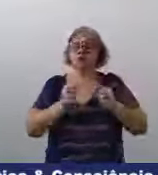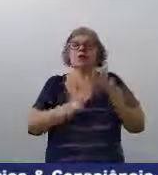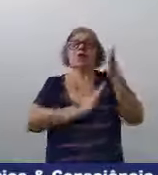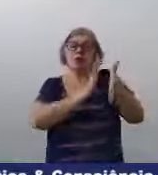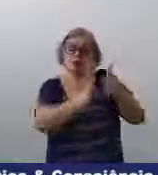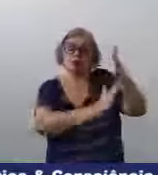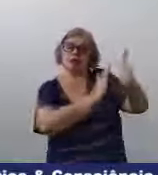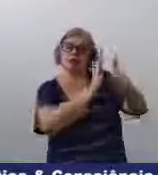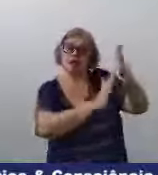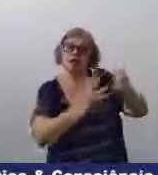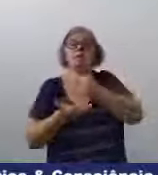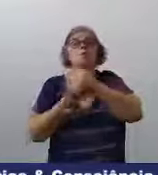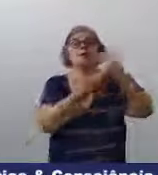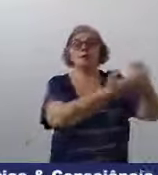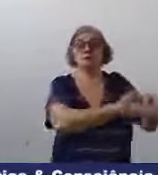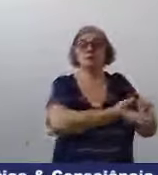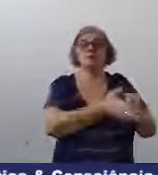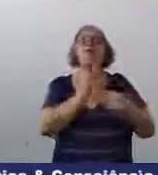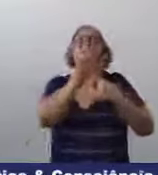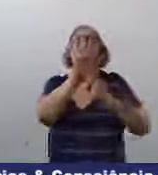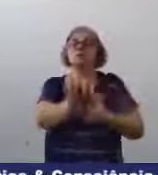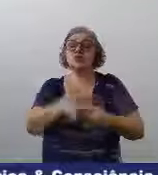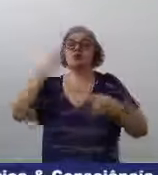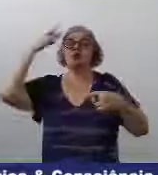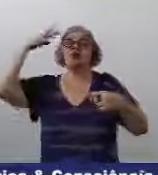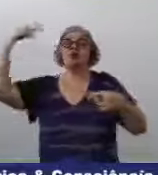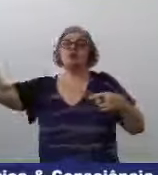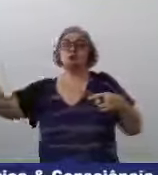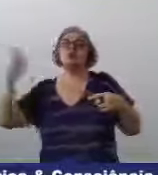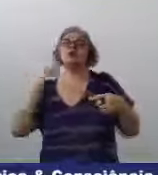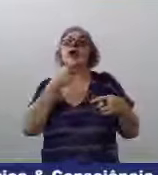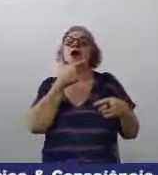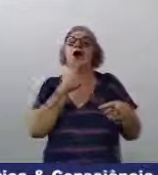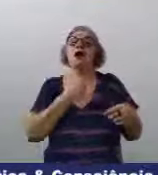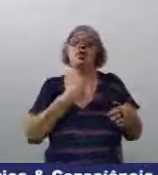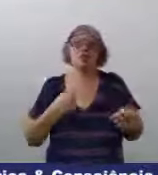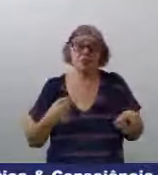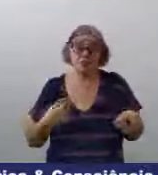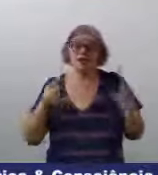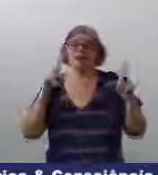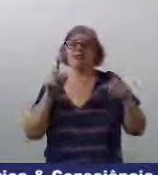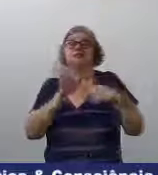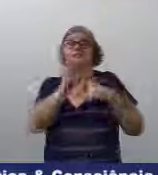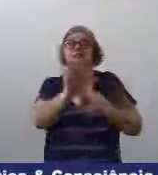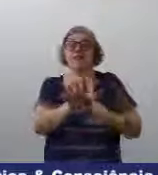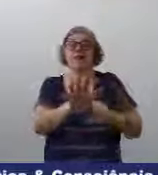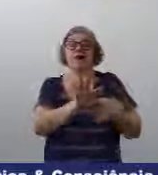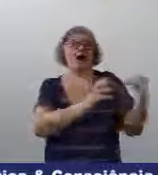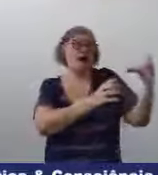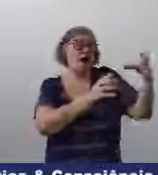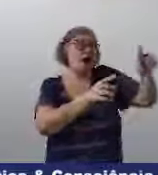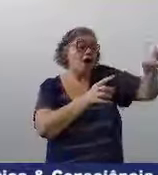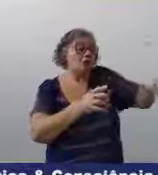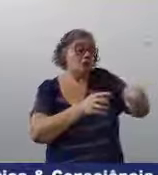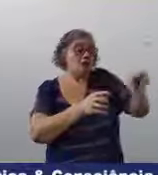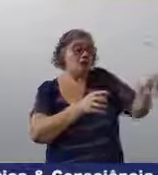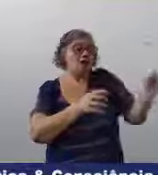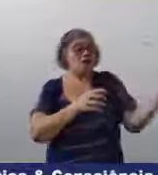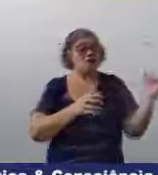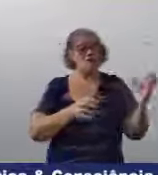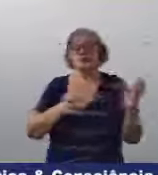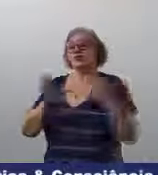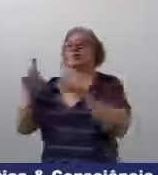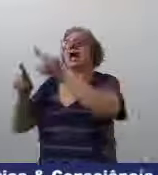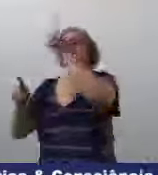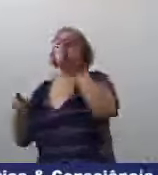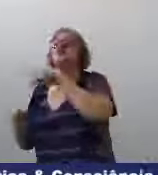um trem para liliputianos? Não. É a demonstração da teoria de Einstein que com a velocidade se modifica também o tamanho. Só que nós aqui